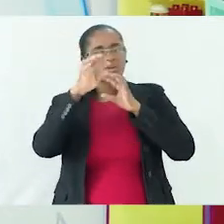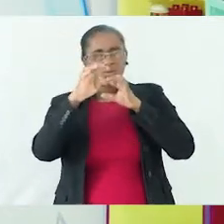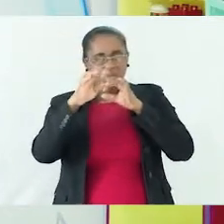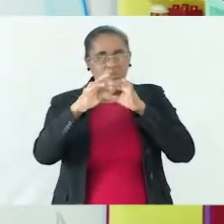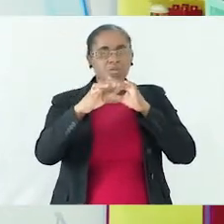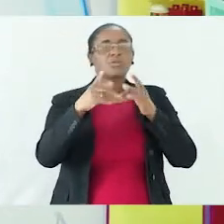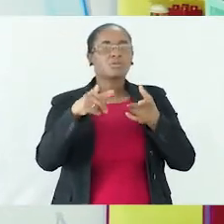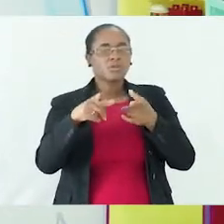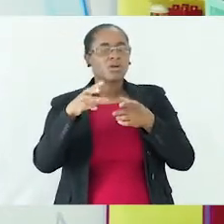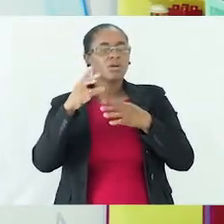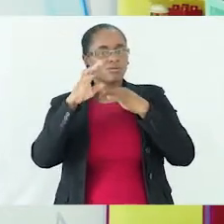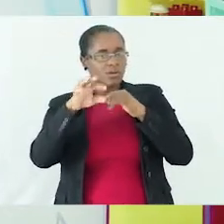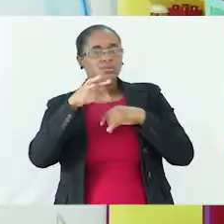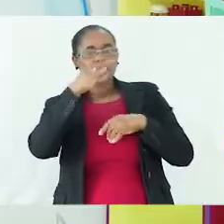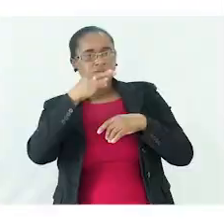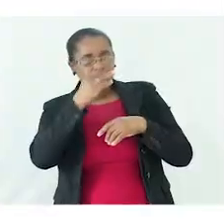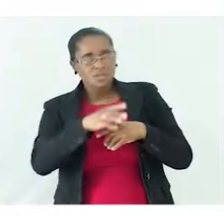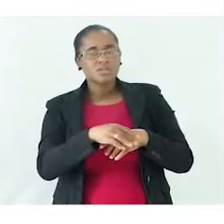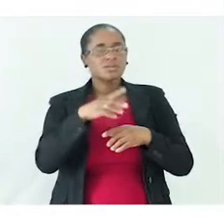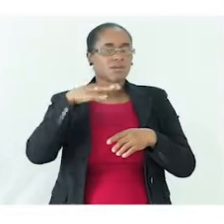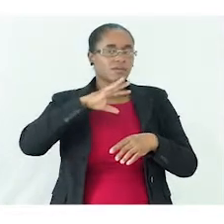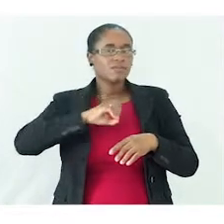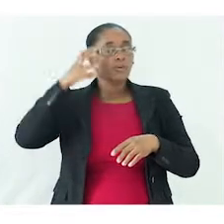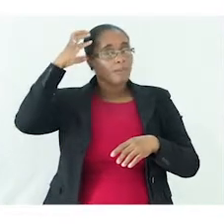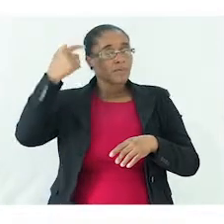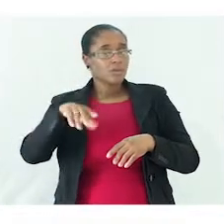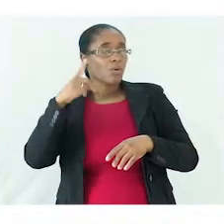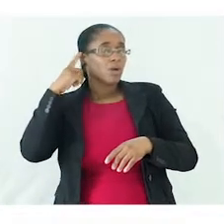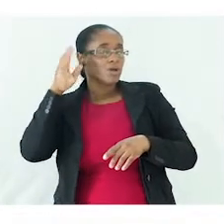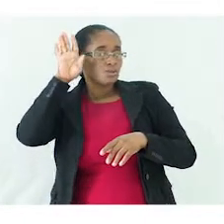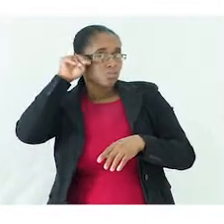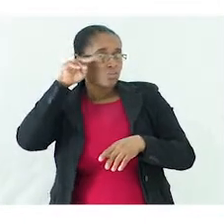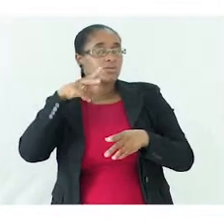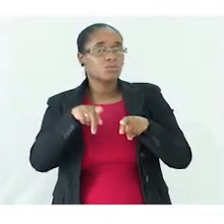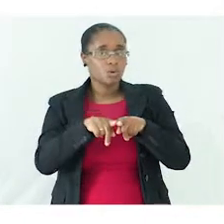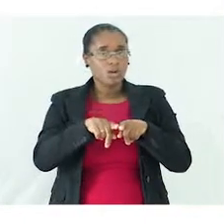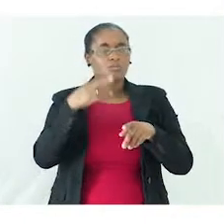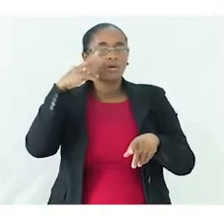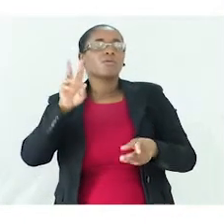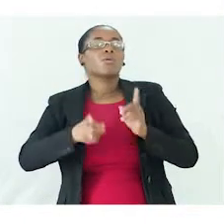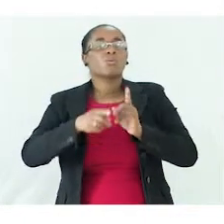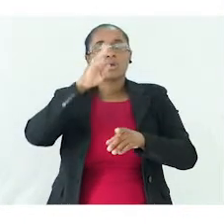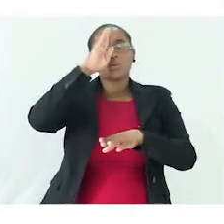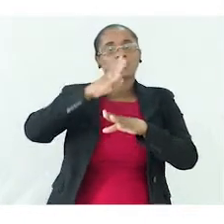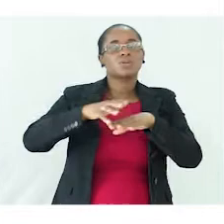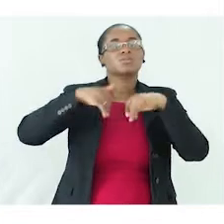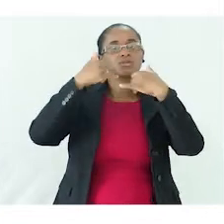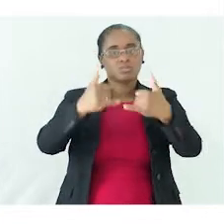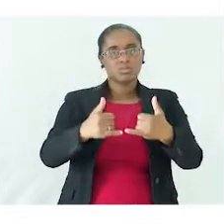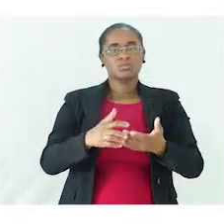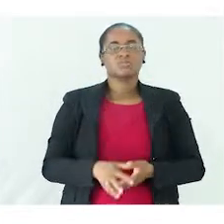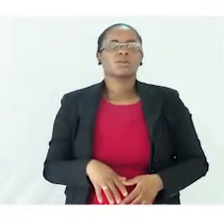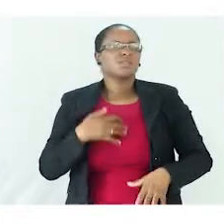dizia: príncipe tem orelhas de burro. Então vamos ver o que vai acontecer logo a seguir.